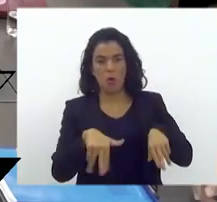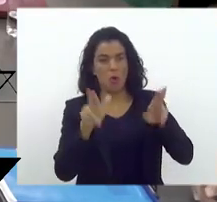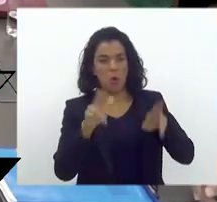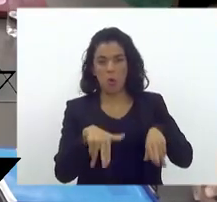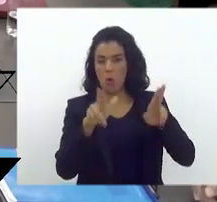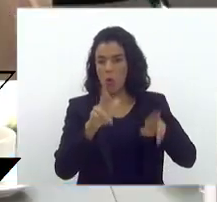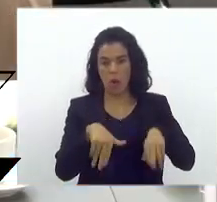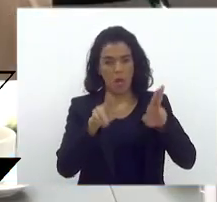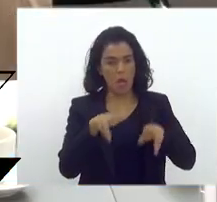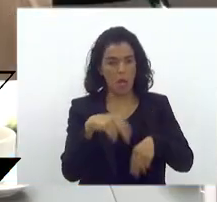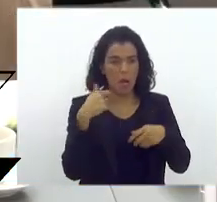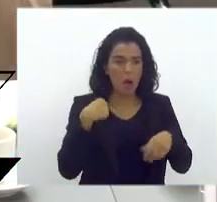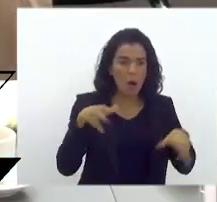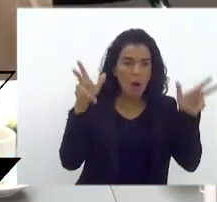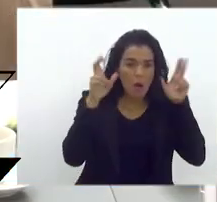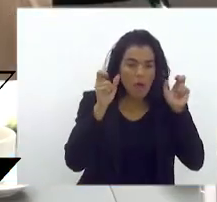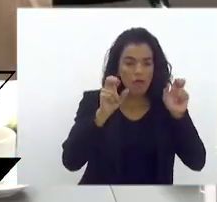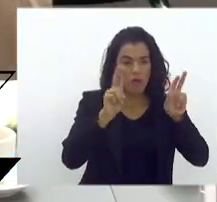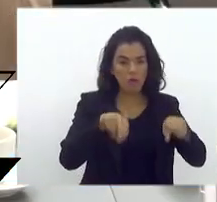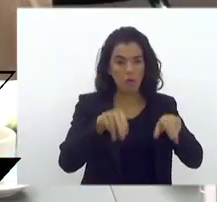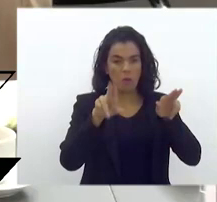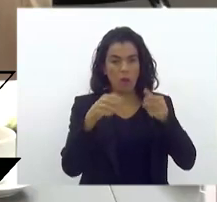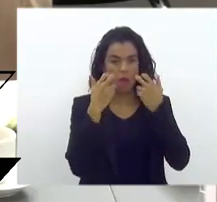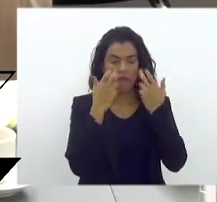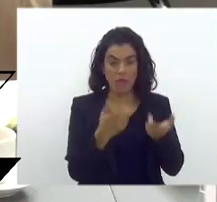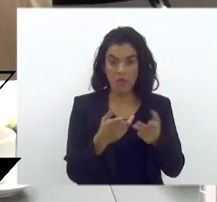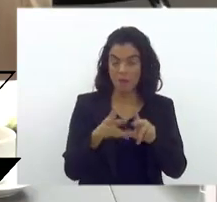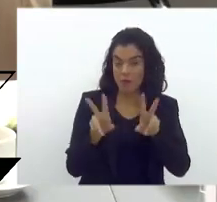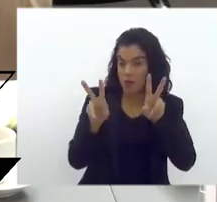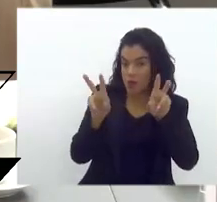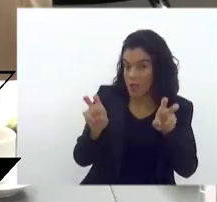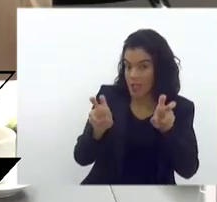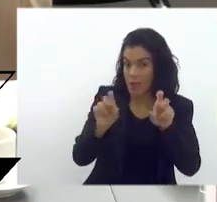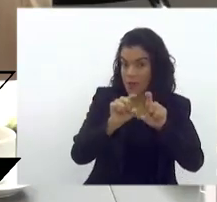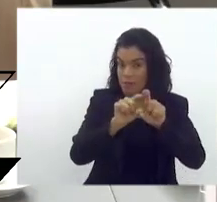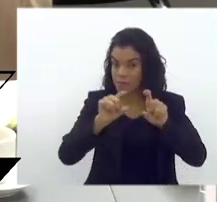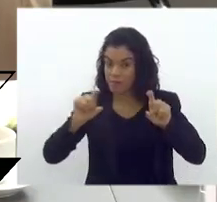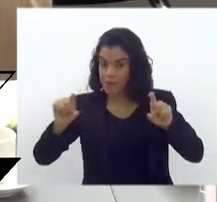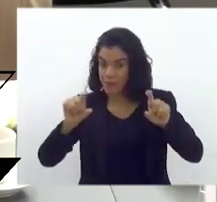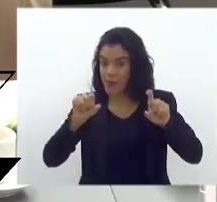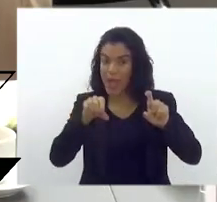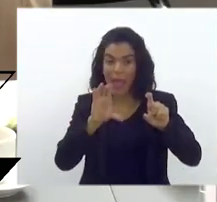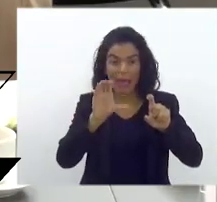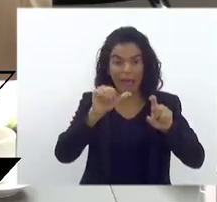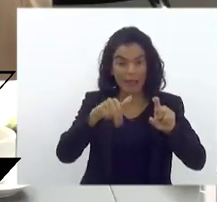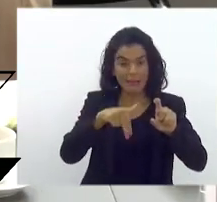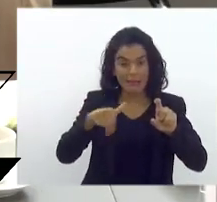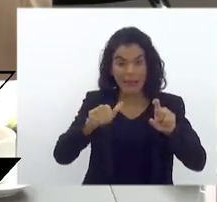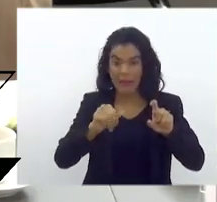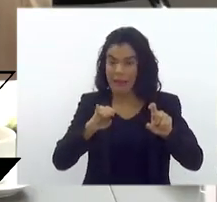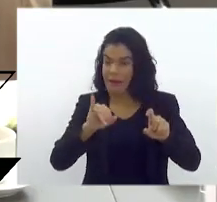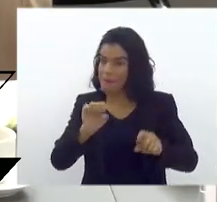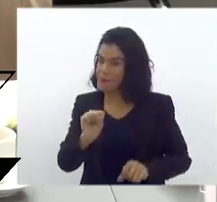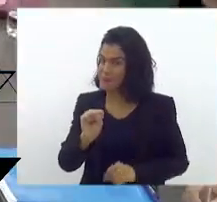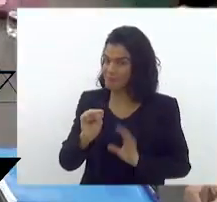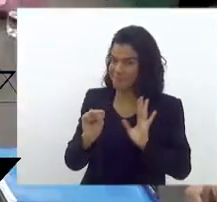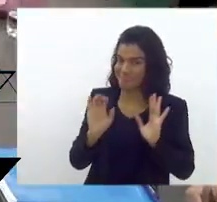rótulo. O rótulo na área médica e o título dos medicamentos é sempre cannabis, nunca